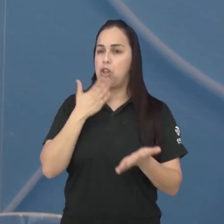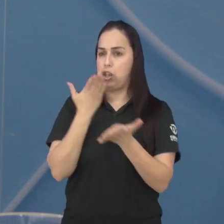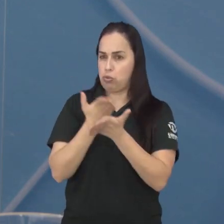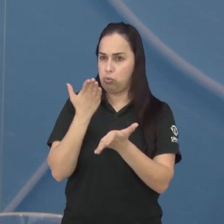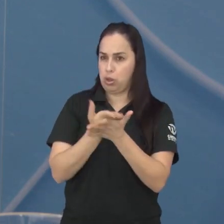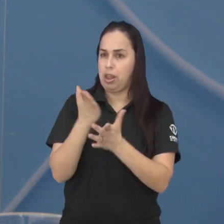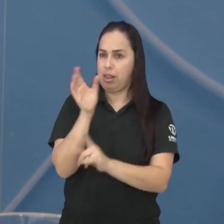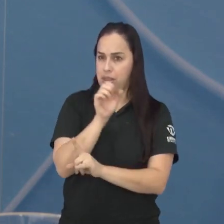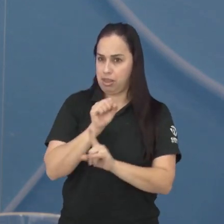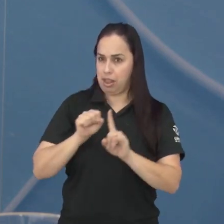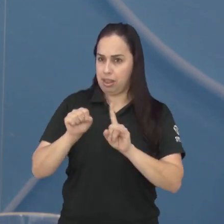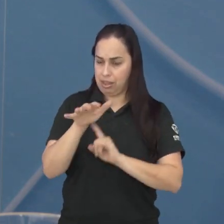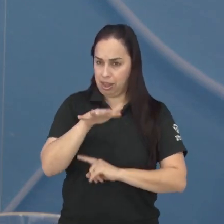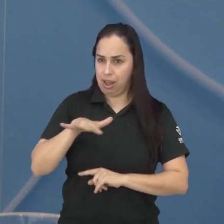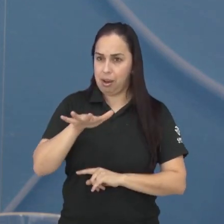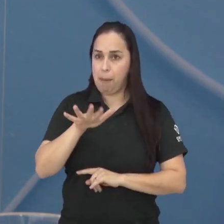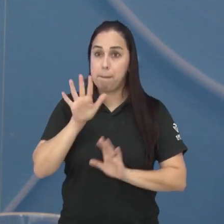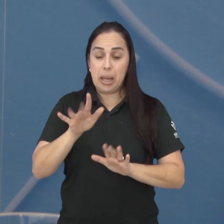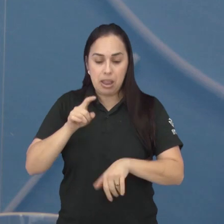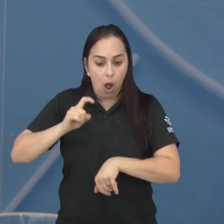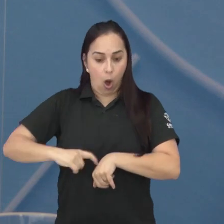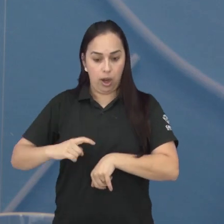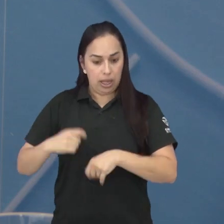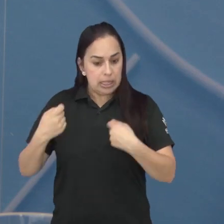formada nessa área, quando eu precisei.